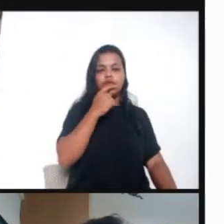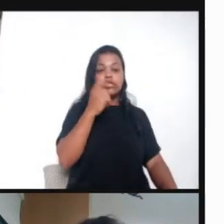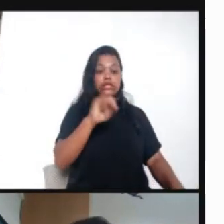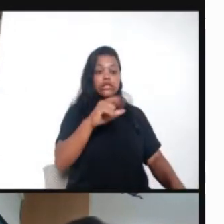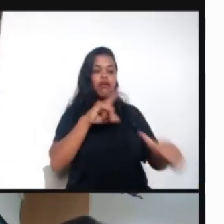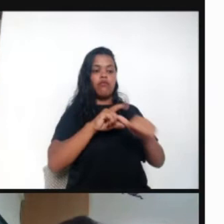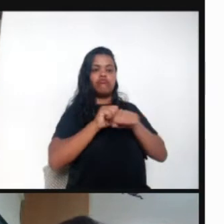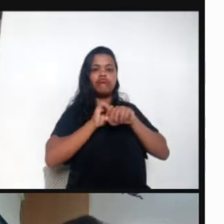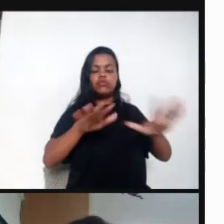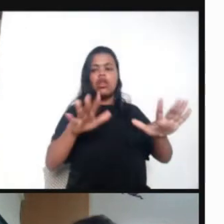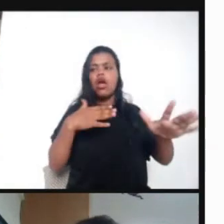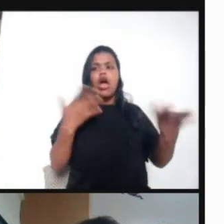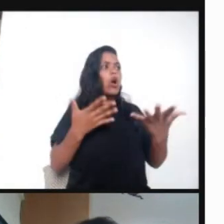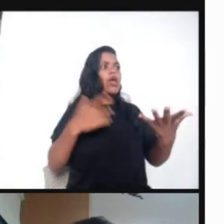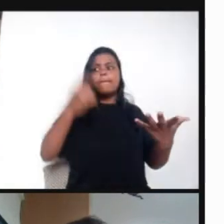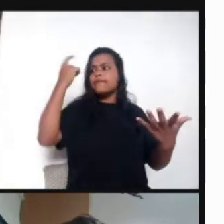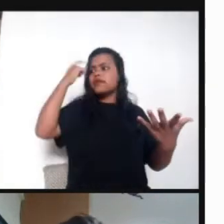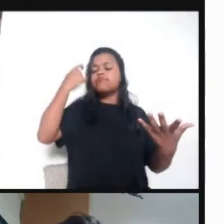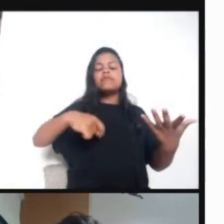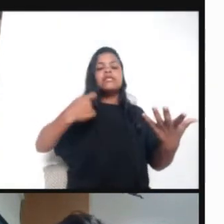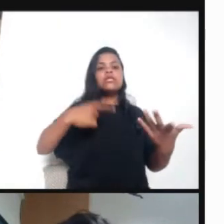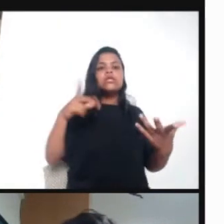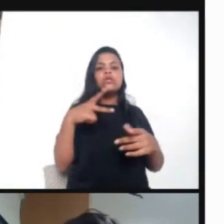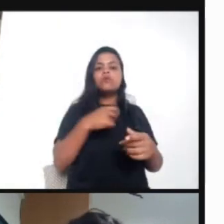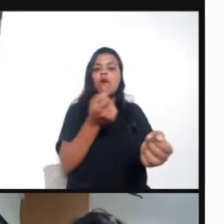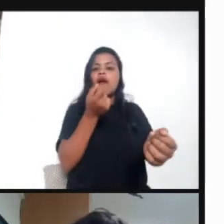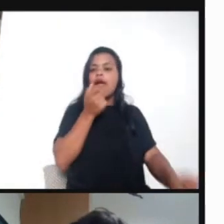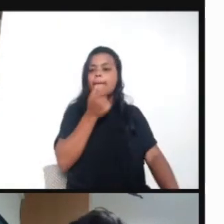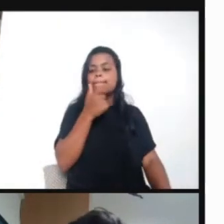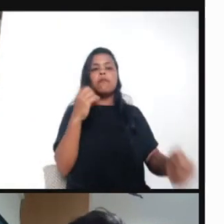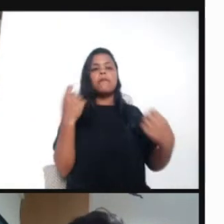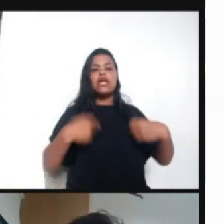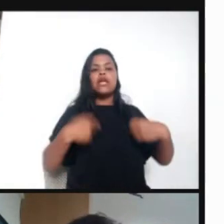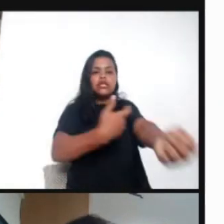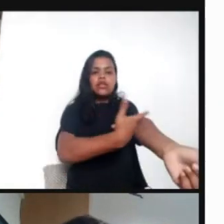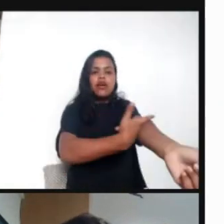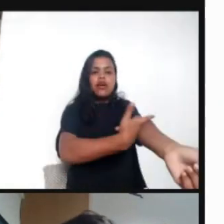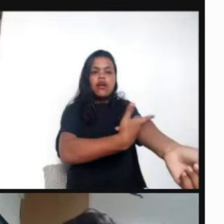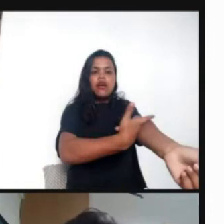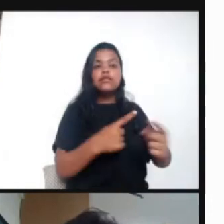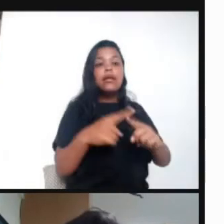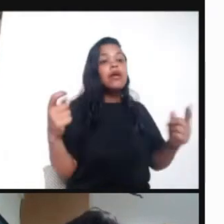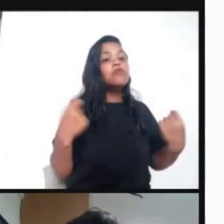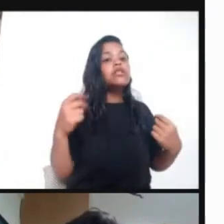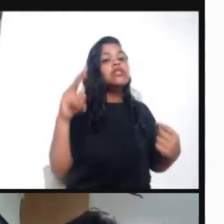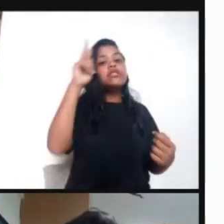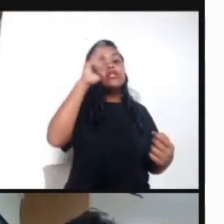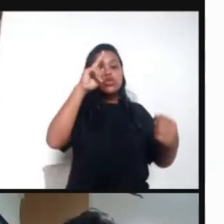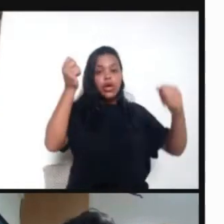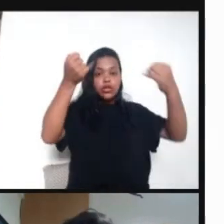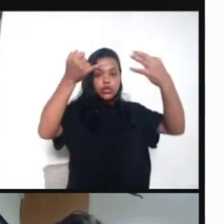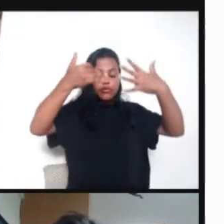medicamento. Então, a gente precisa entender que a história contada parte,